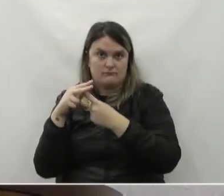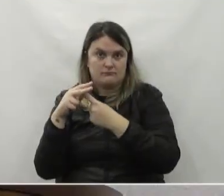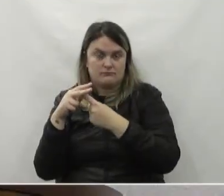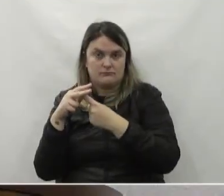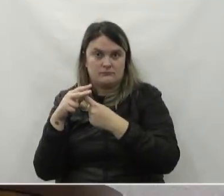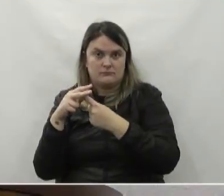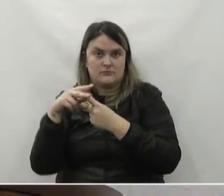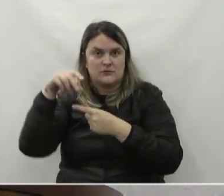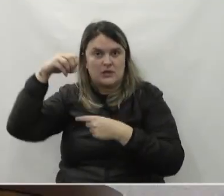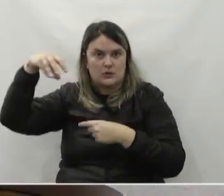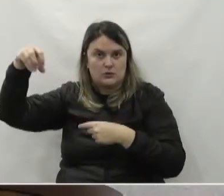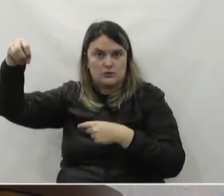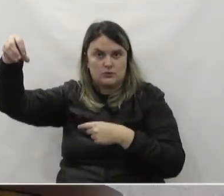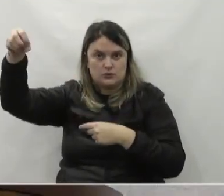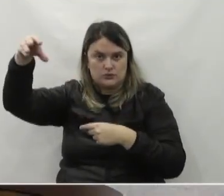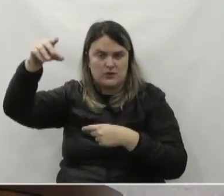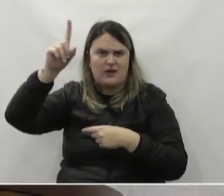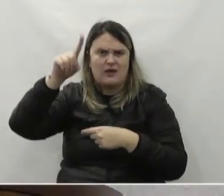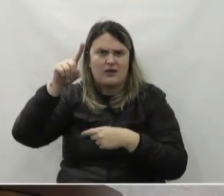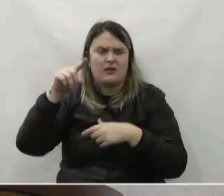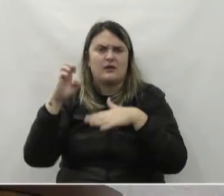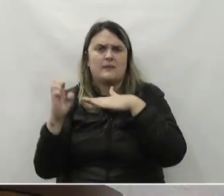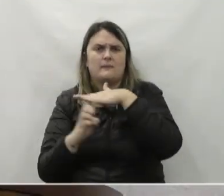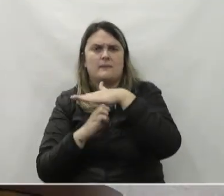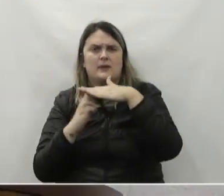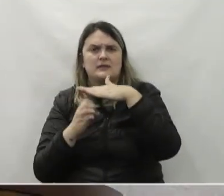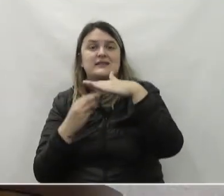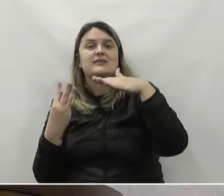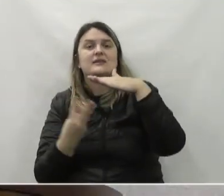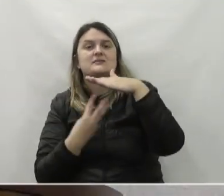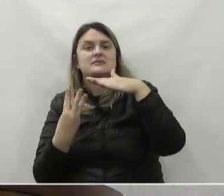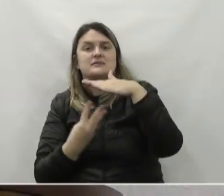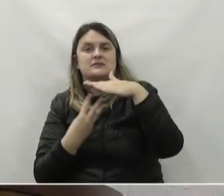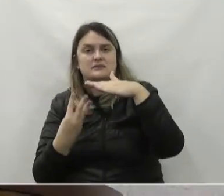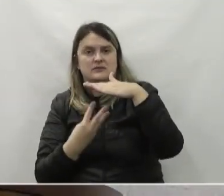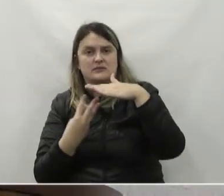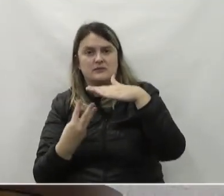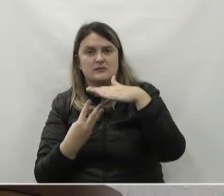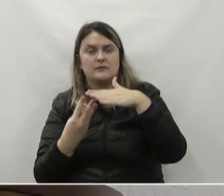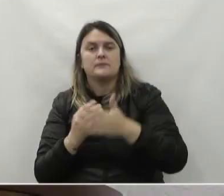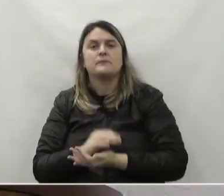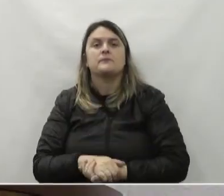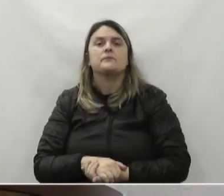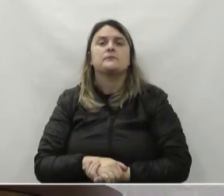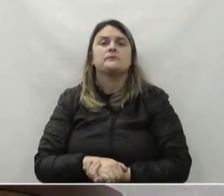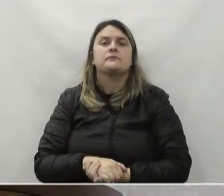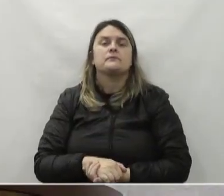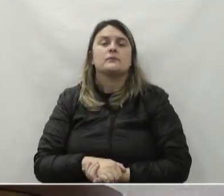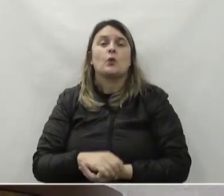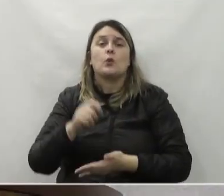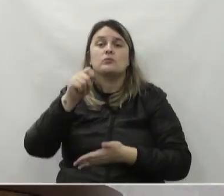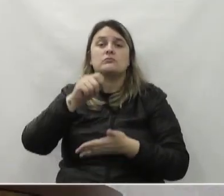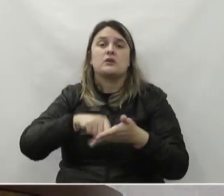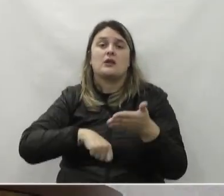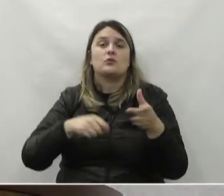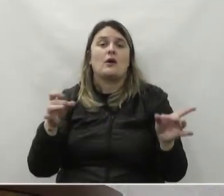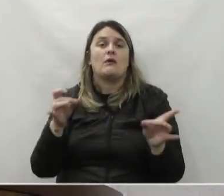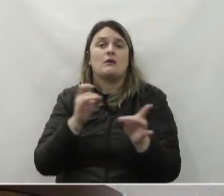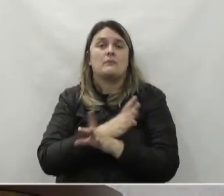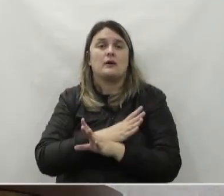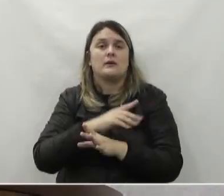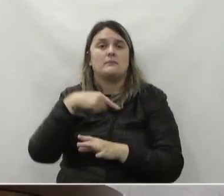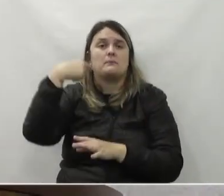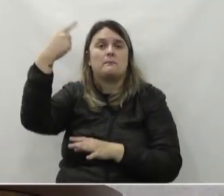da iluminação pública, que é uma empresa emergencial aqui do município, esse contrato se encerra